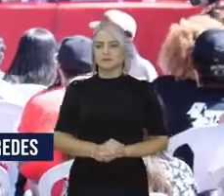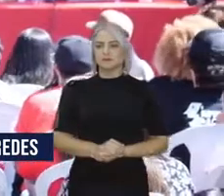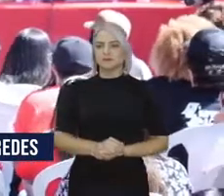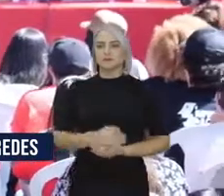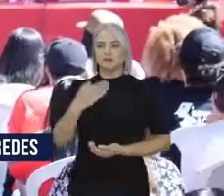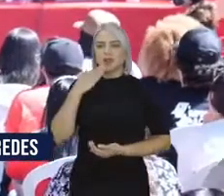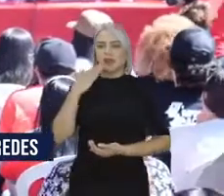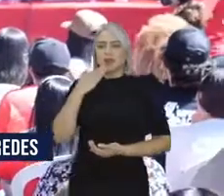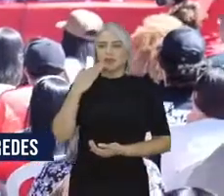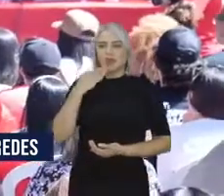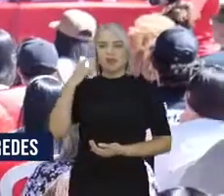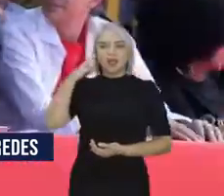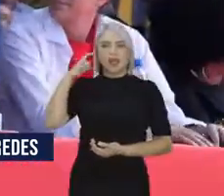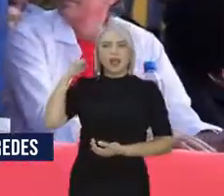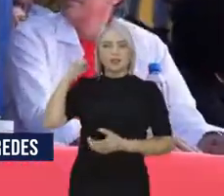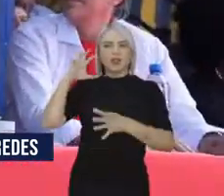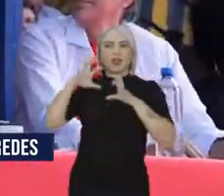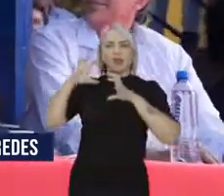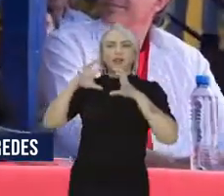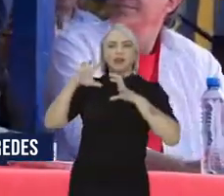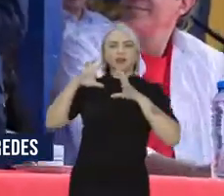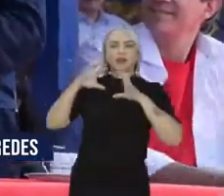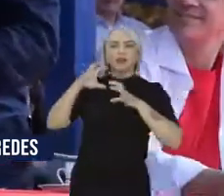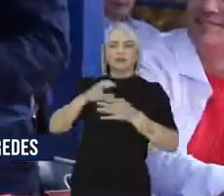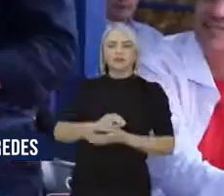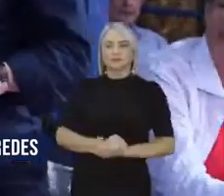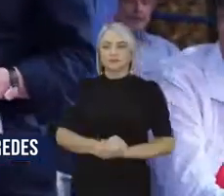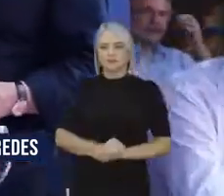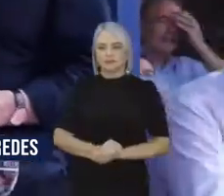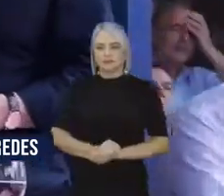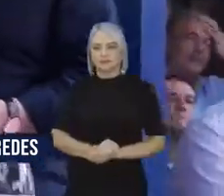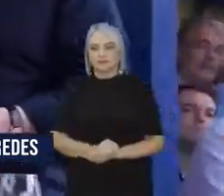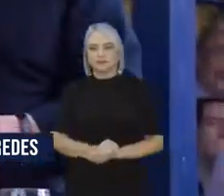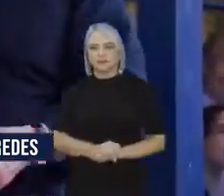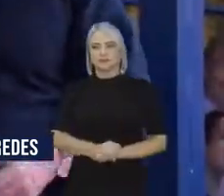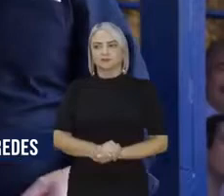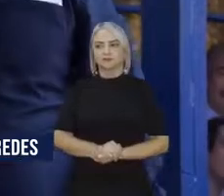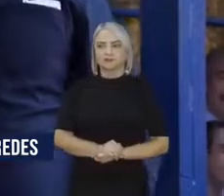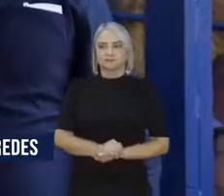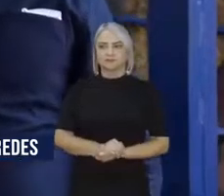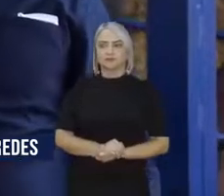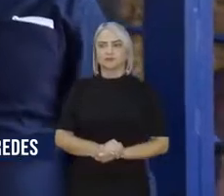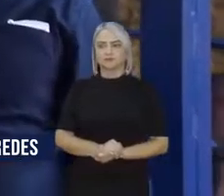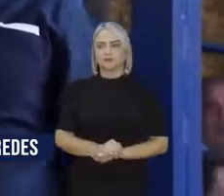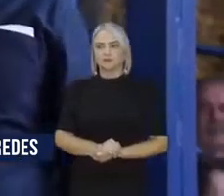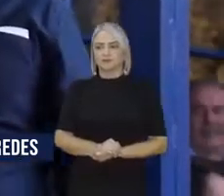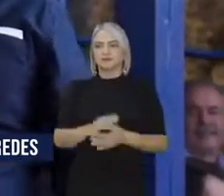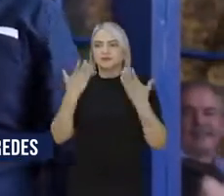Yeah!